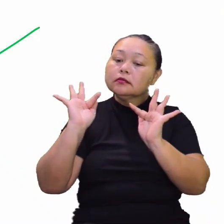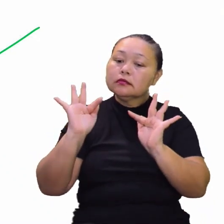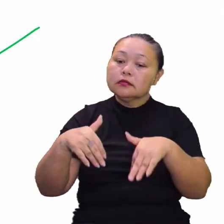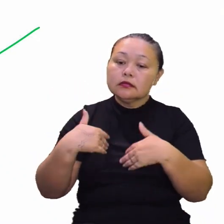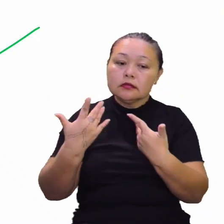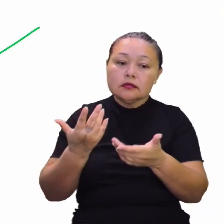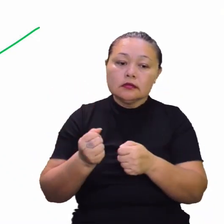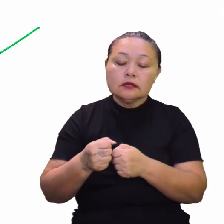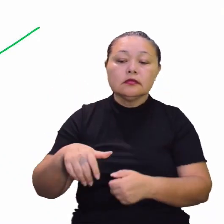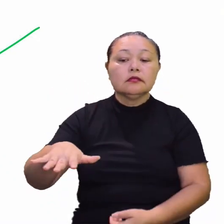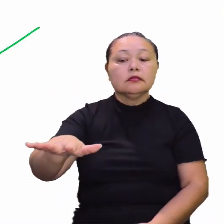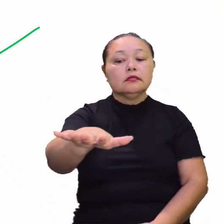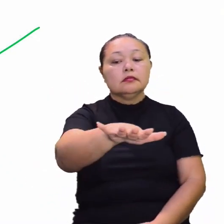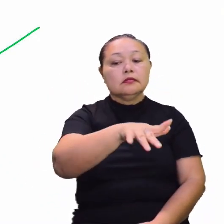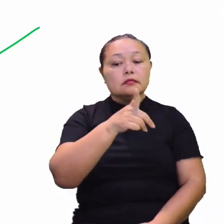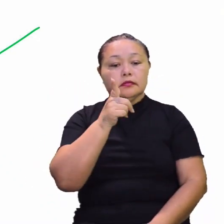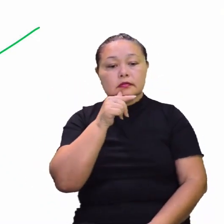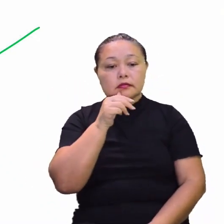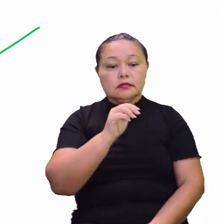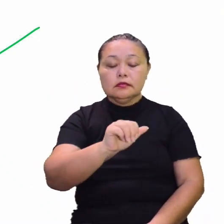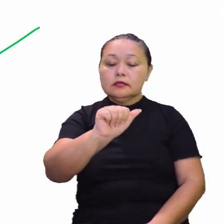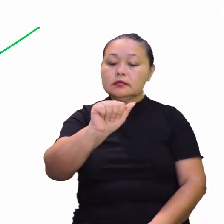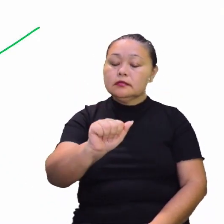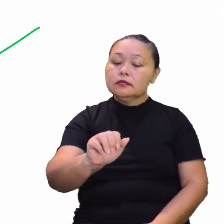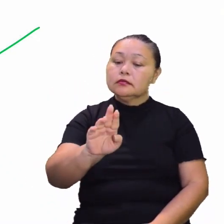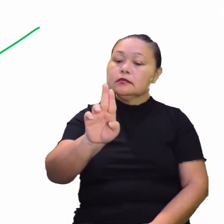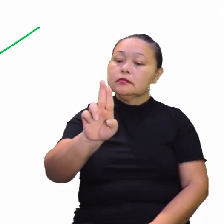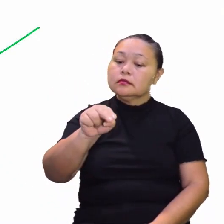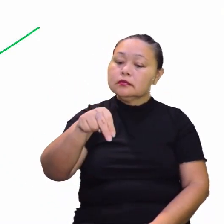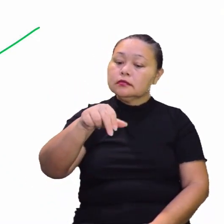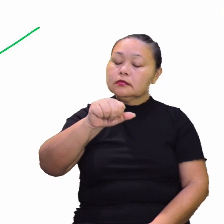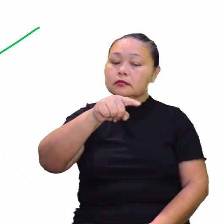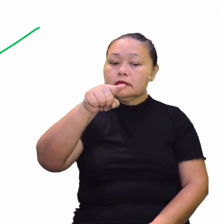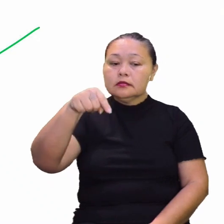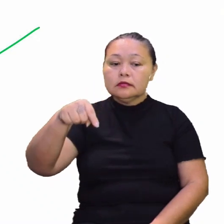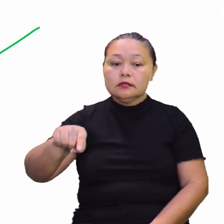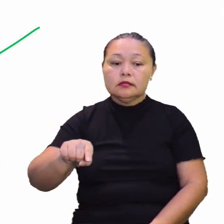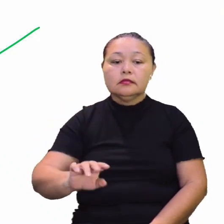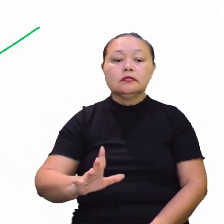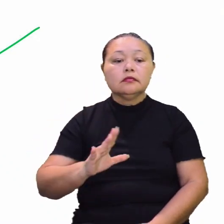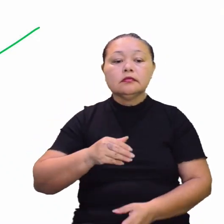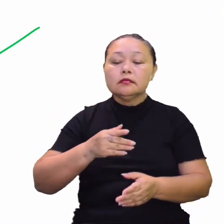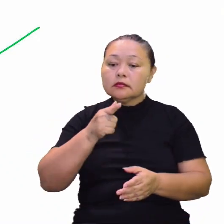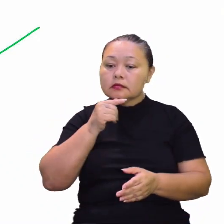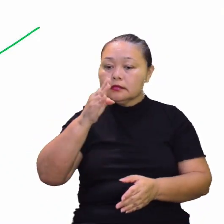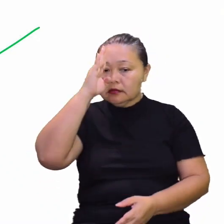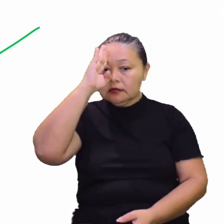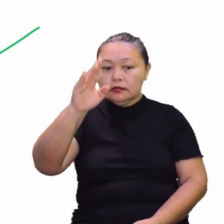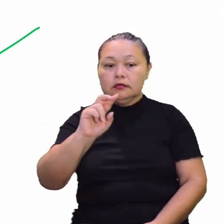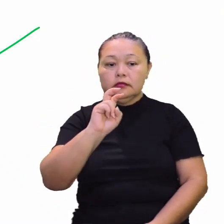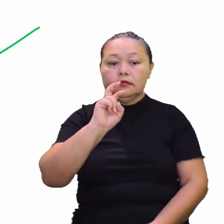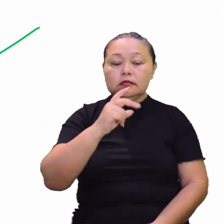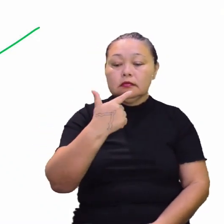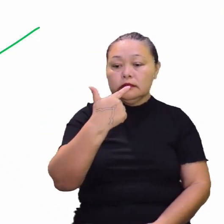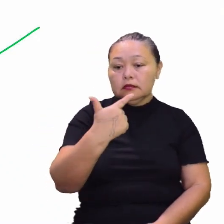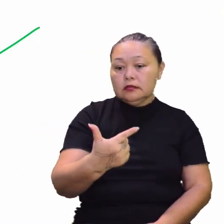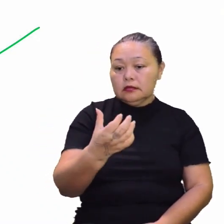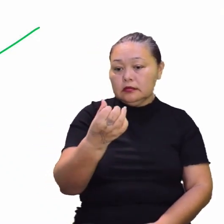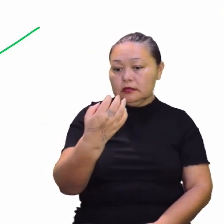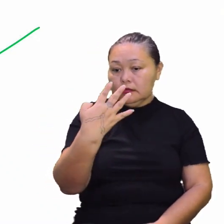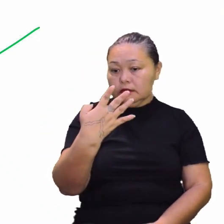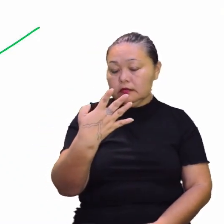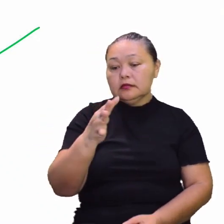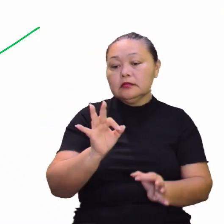a gente vai ter nessa bacia o tamanho do rio principal, 264 quilômetros. Certo, professor